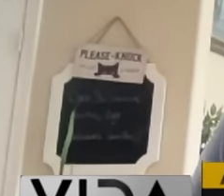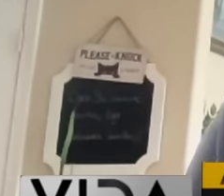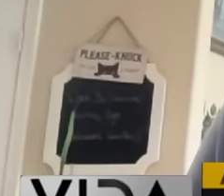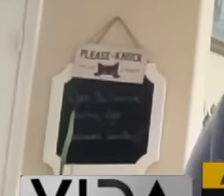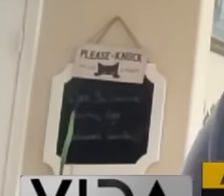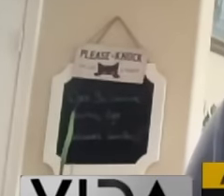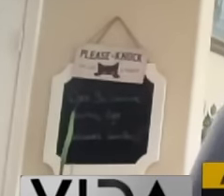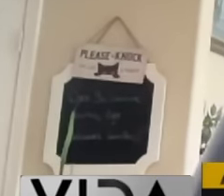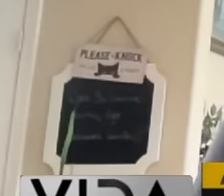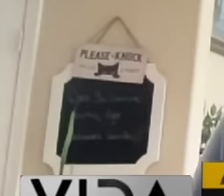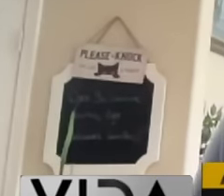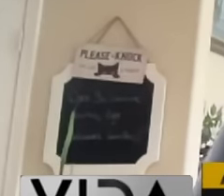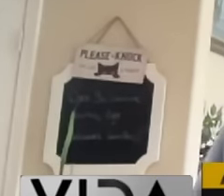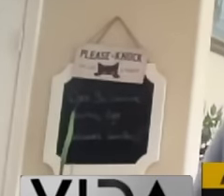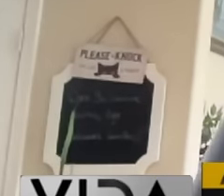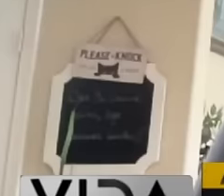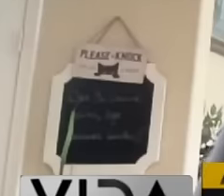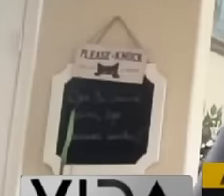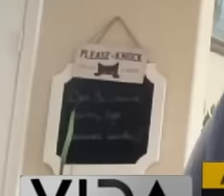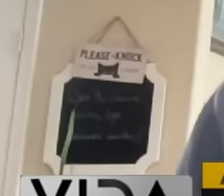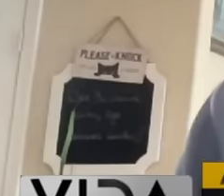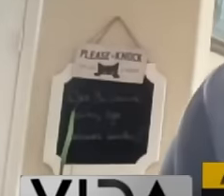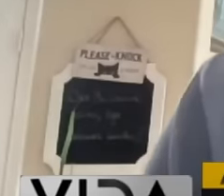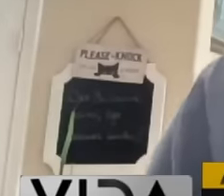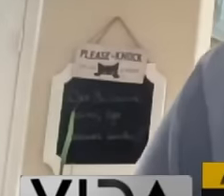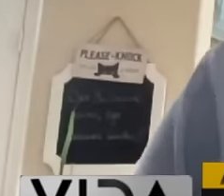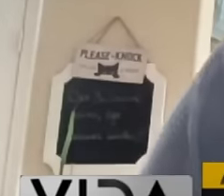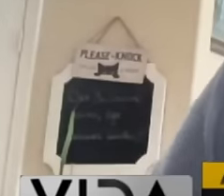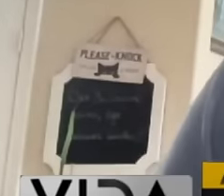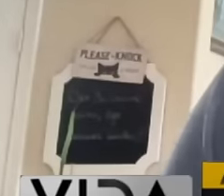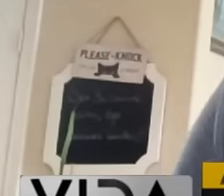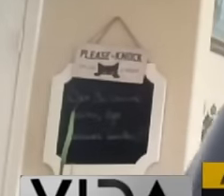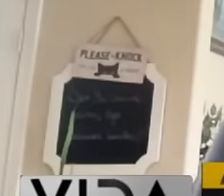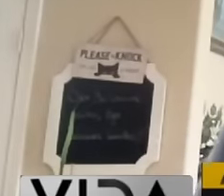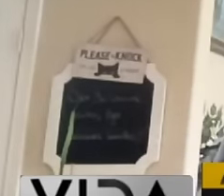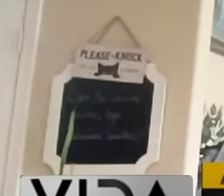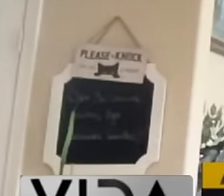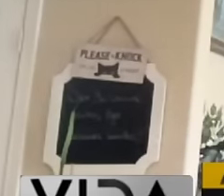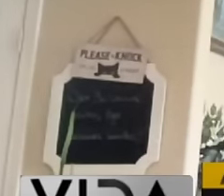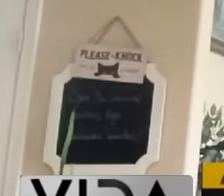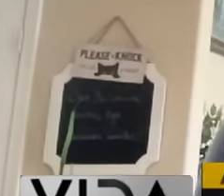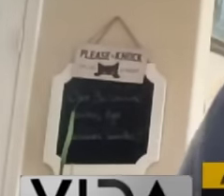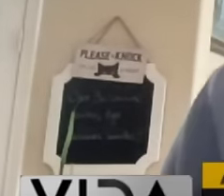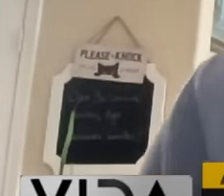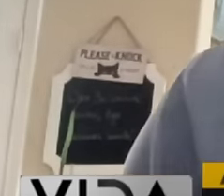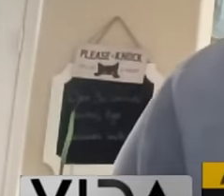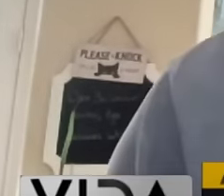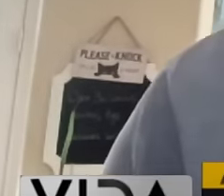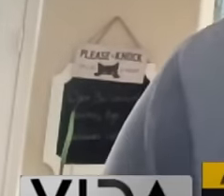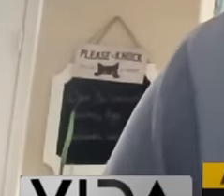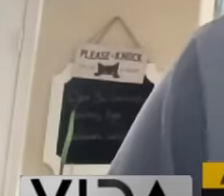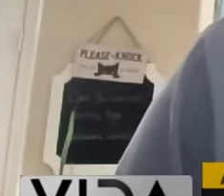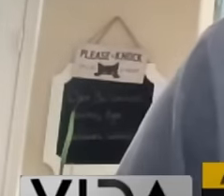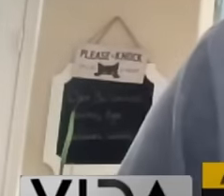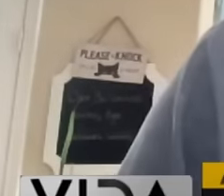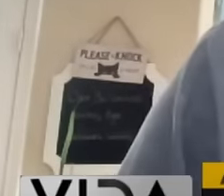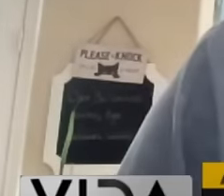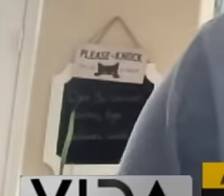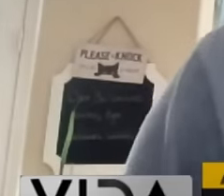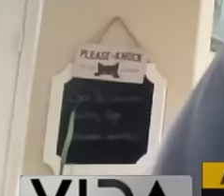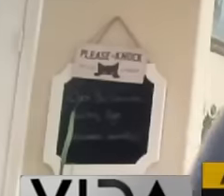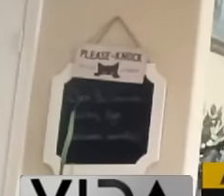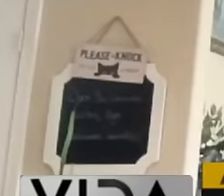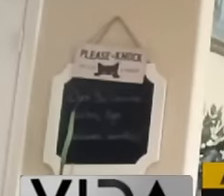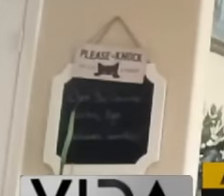a sorte do Constantino e do Paulo Figueiredo é que eles tiveram o passaporte retirado. Porque se eles tivessem com o